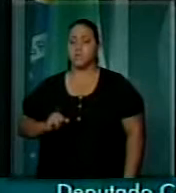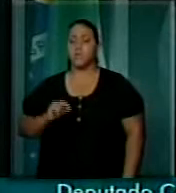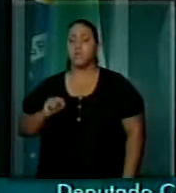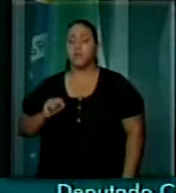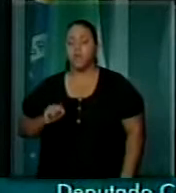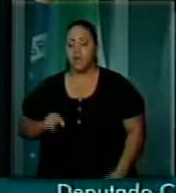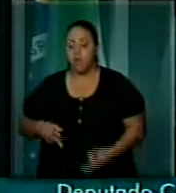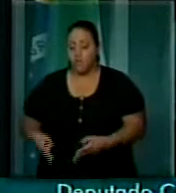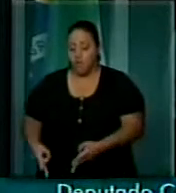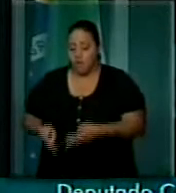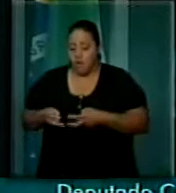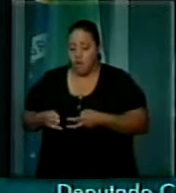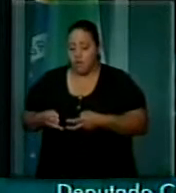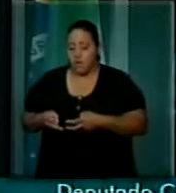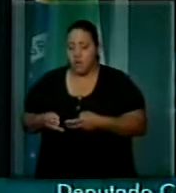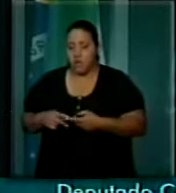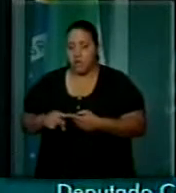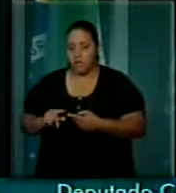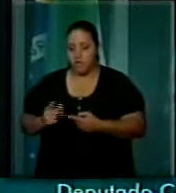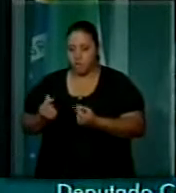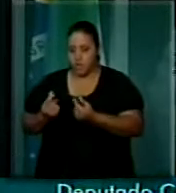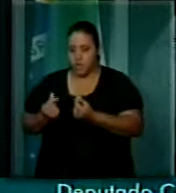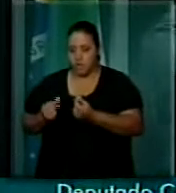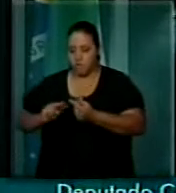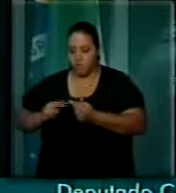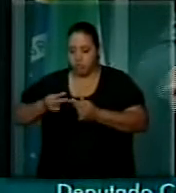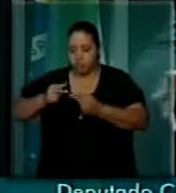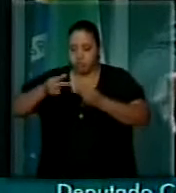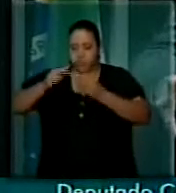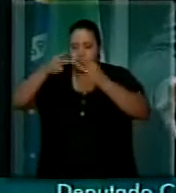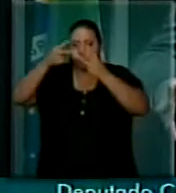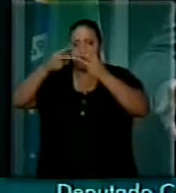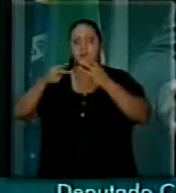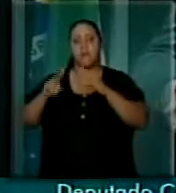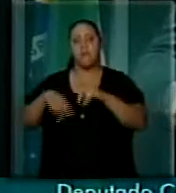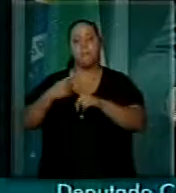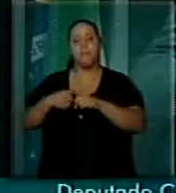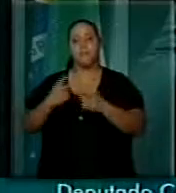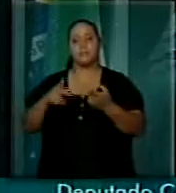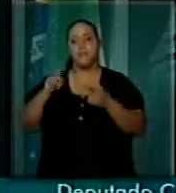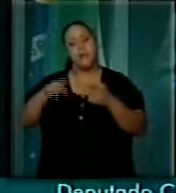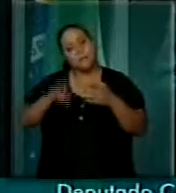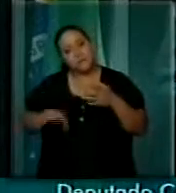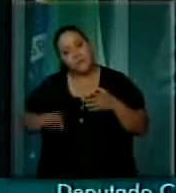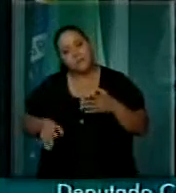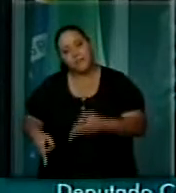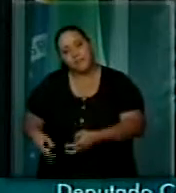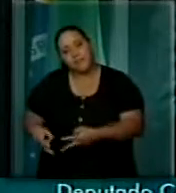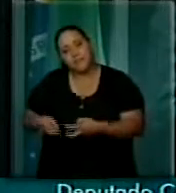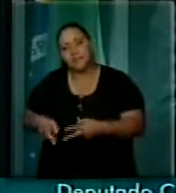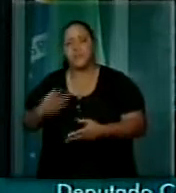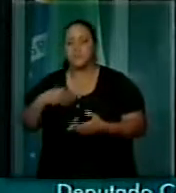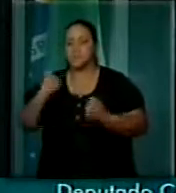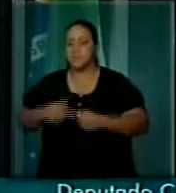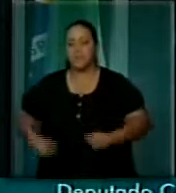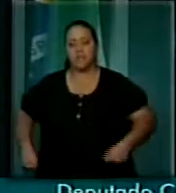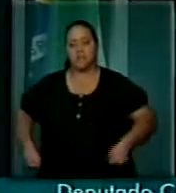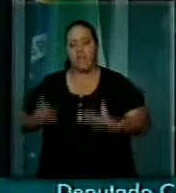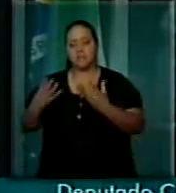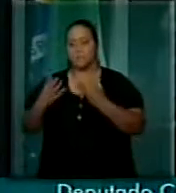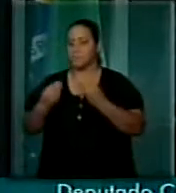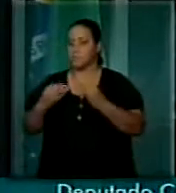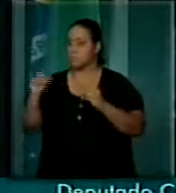ela gasta para ser produzida. É barato e se gasta pouco em